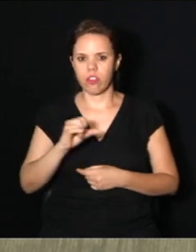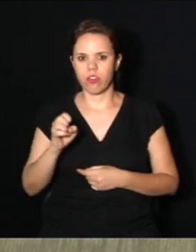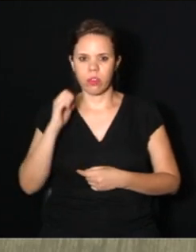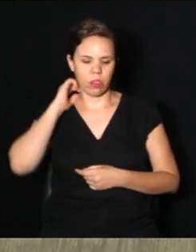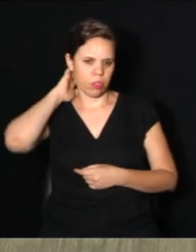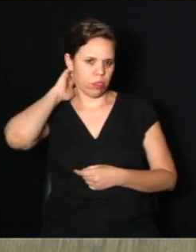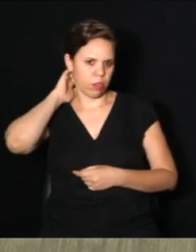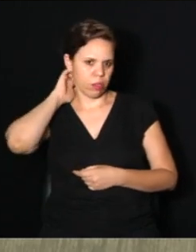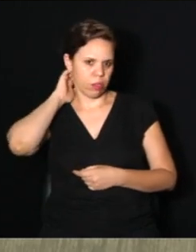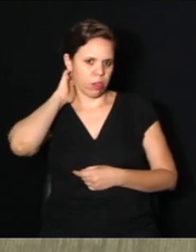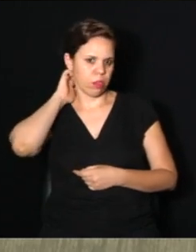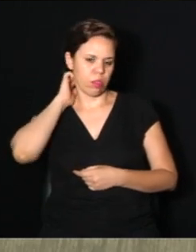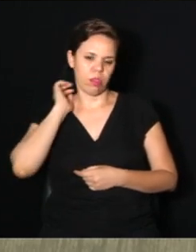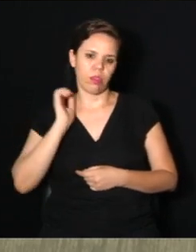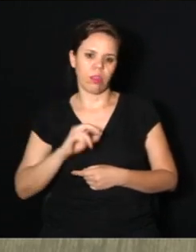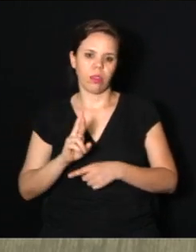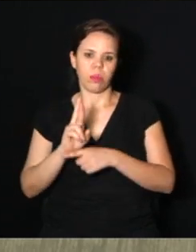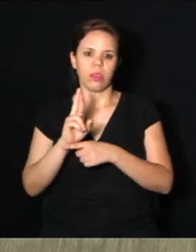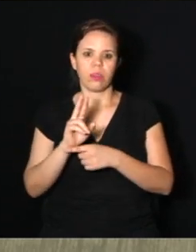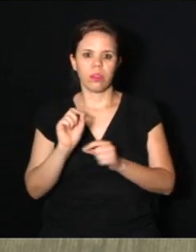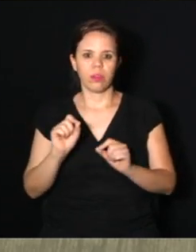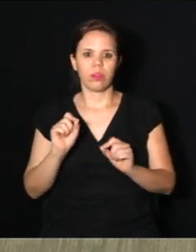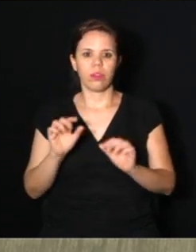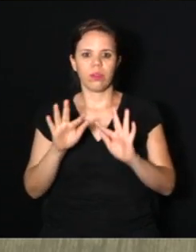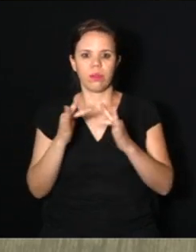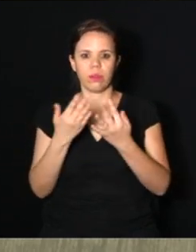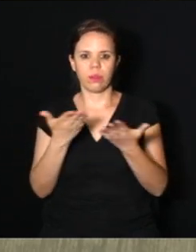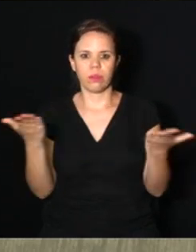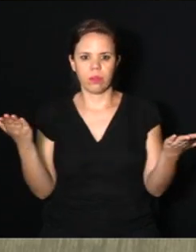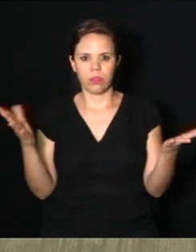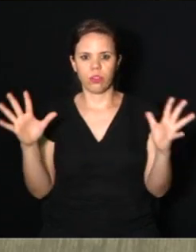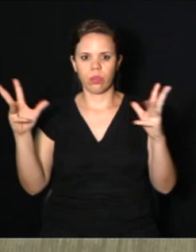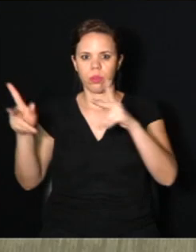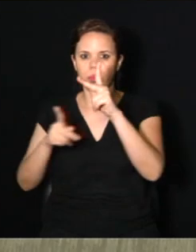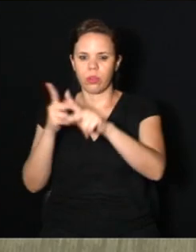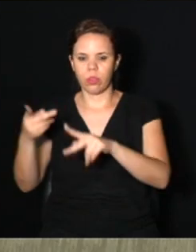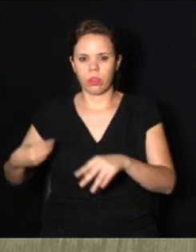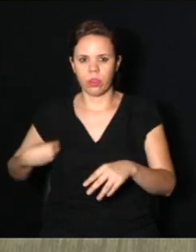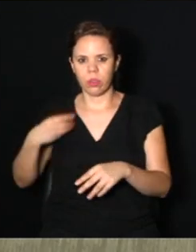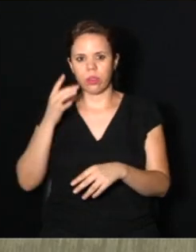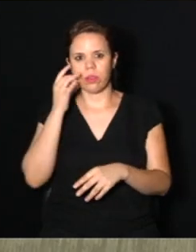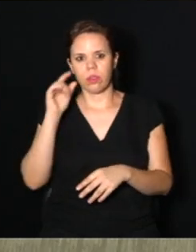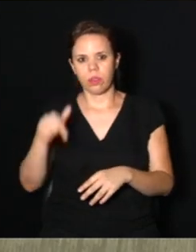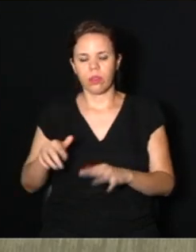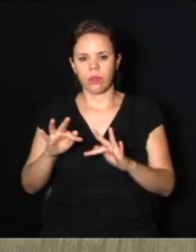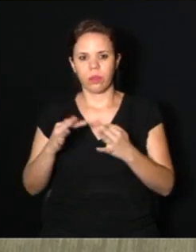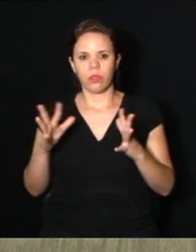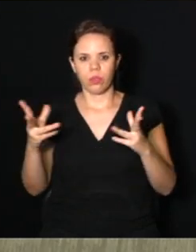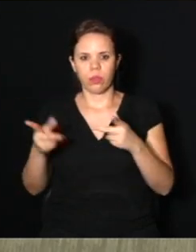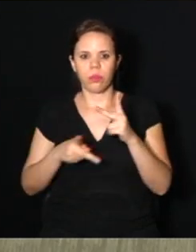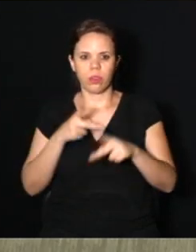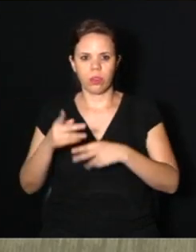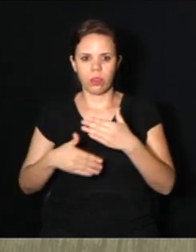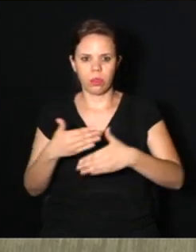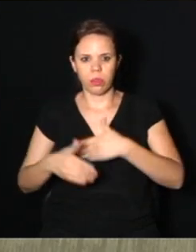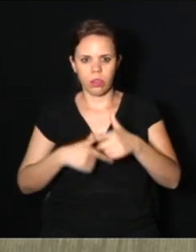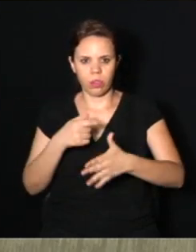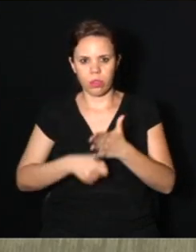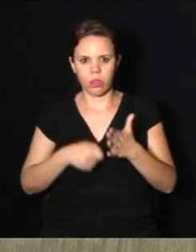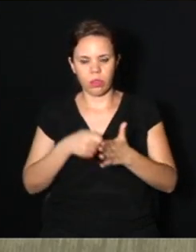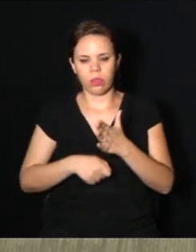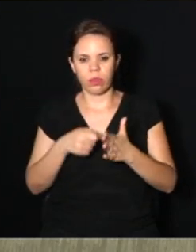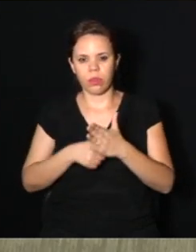que está representando aqui os familiares aqui presentes, né? Todo mundo que está nesse processo de